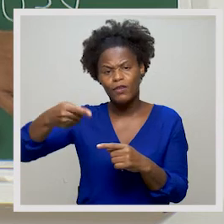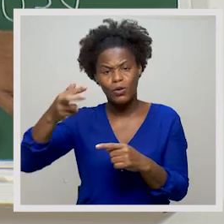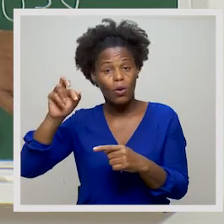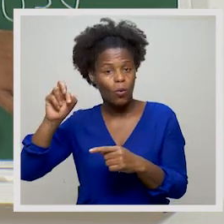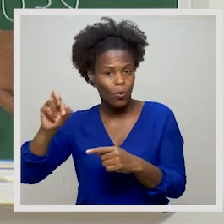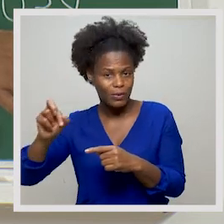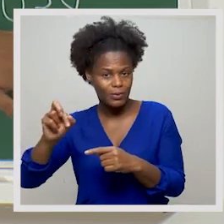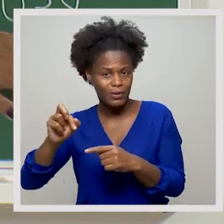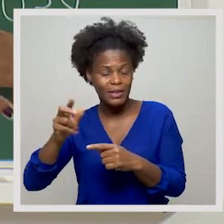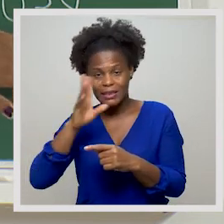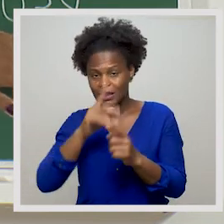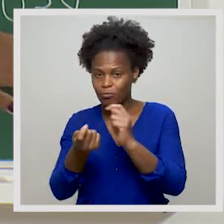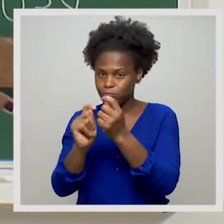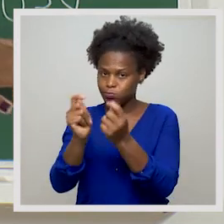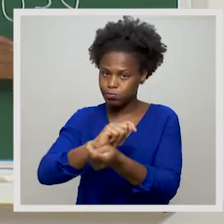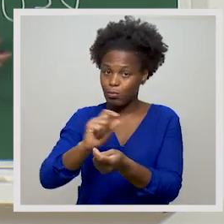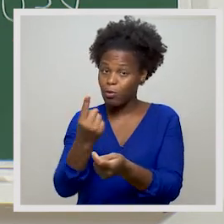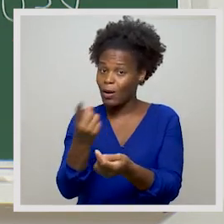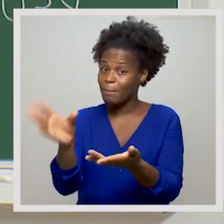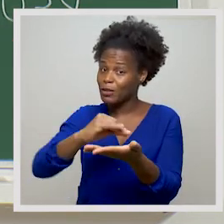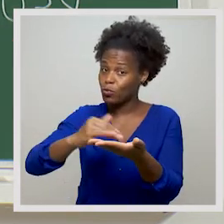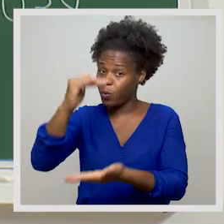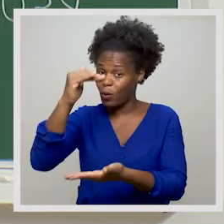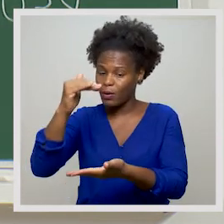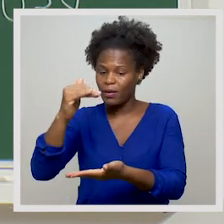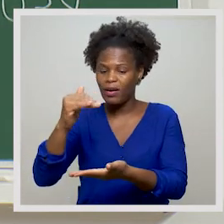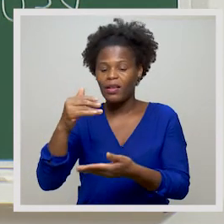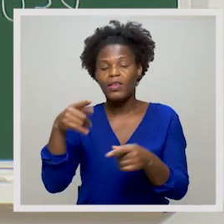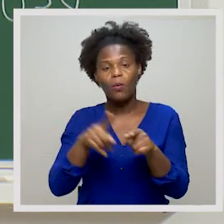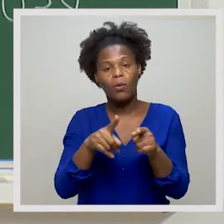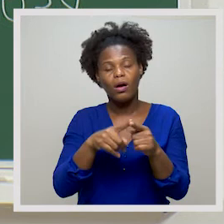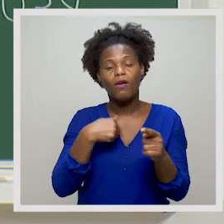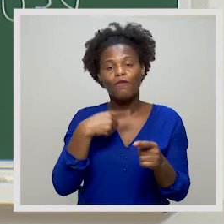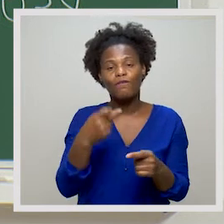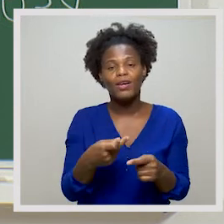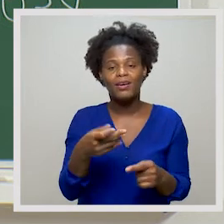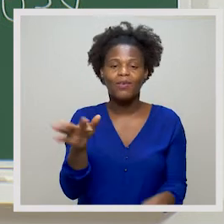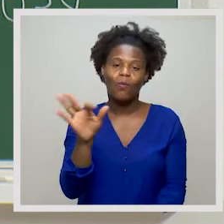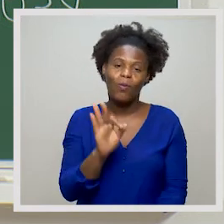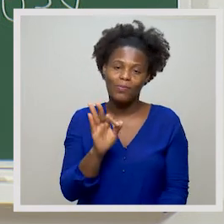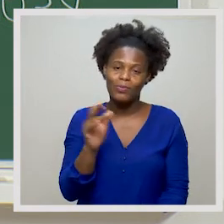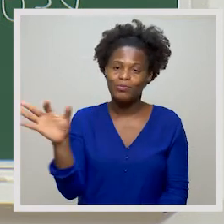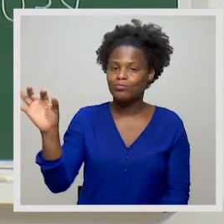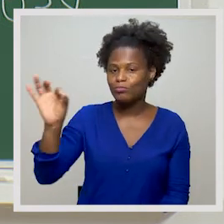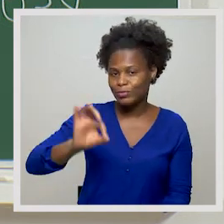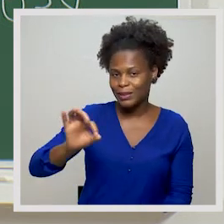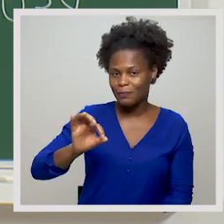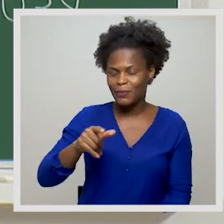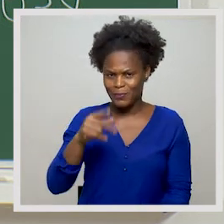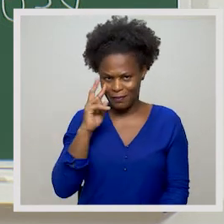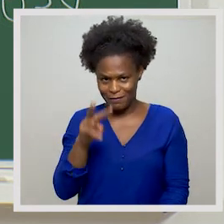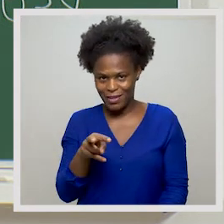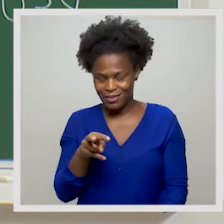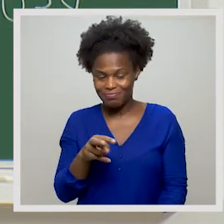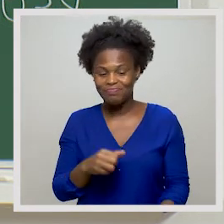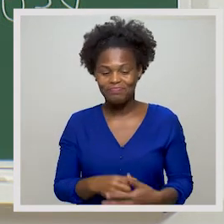3,8. Arredondando por excesso, ok? Eu coloquei aqui, por excesso, 4%. Estão a